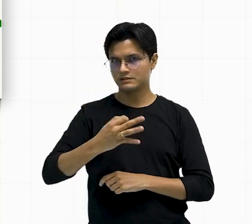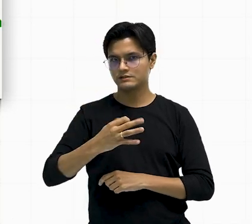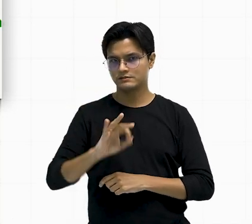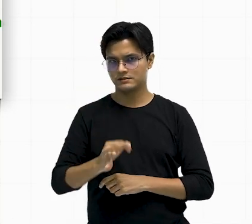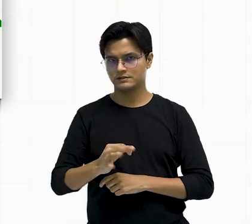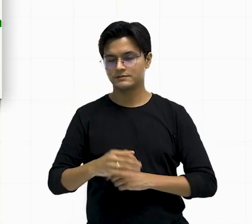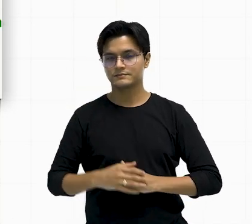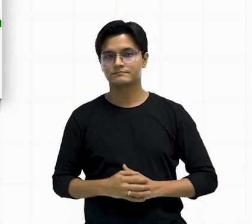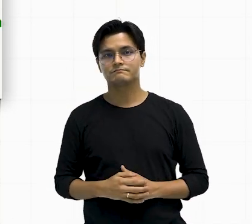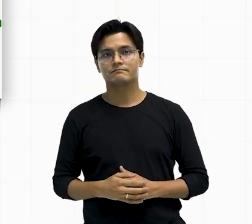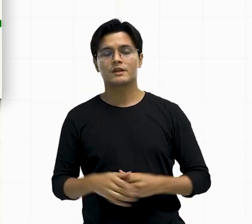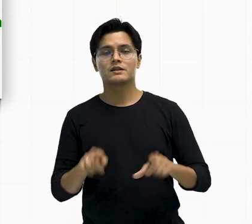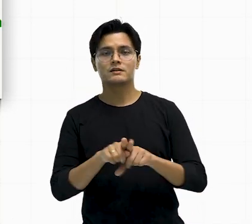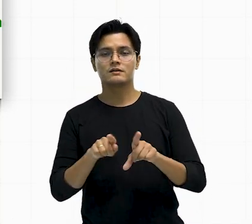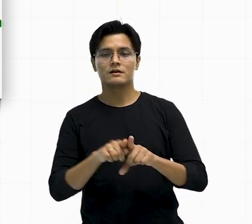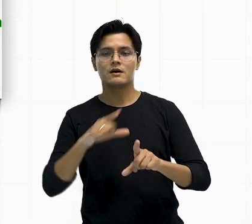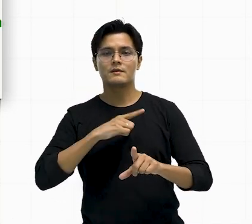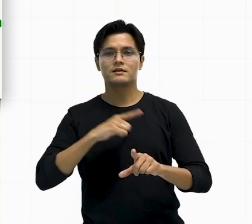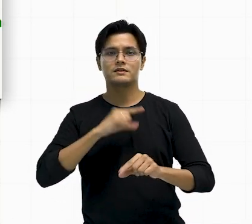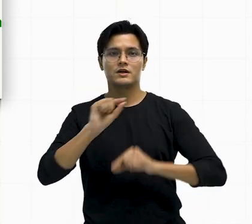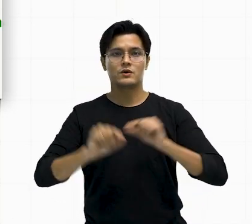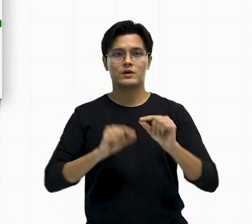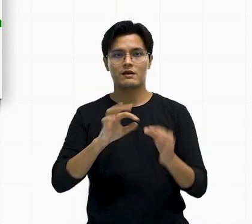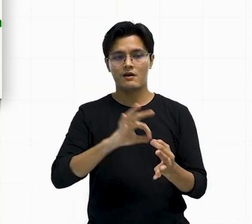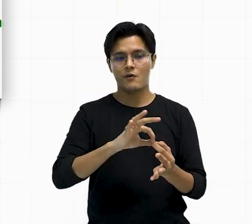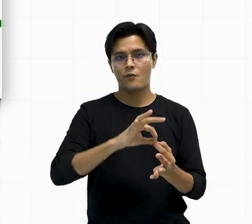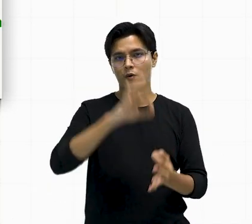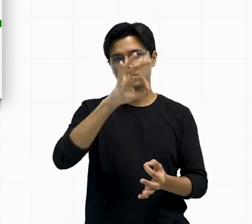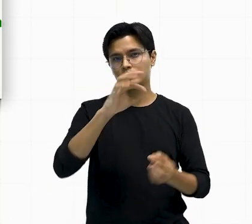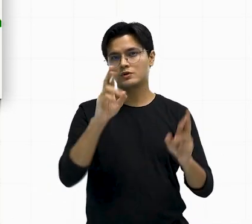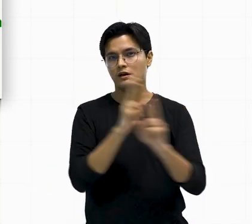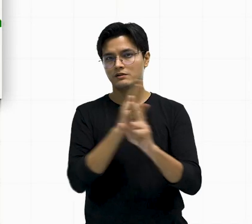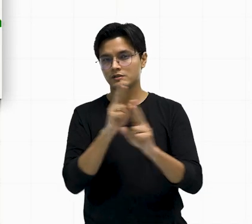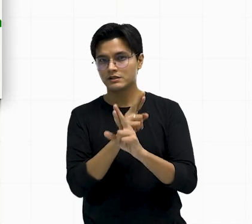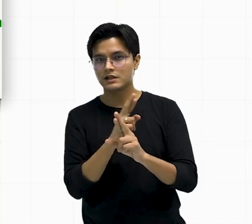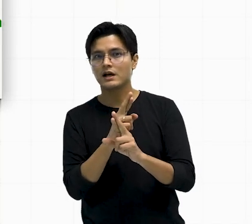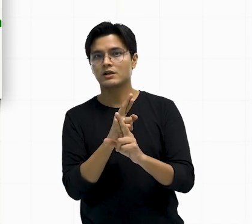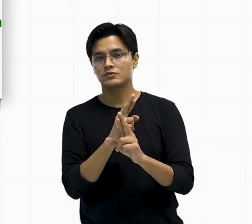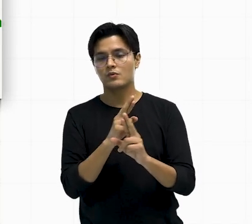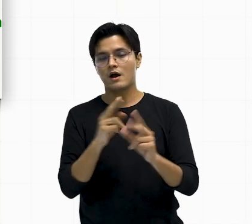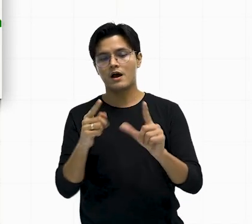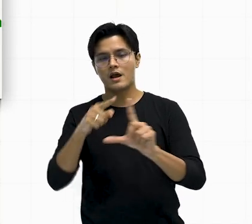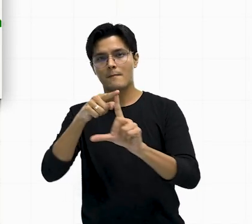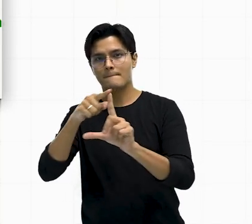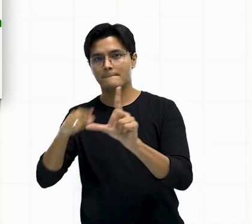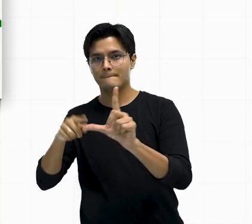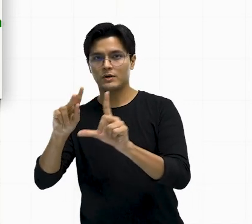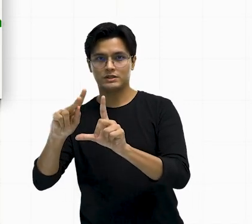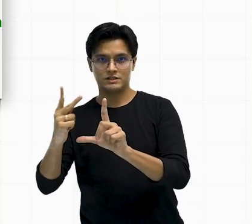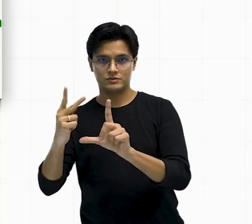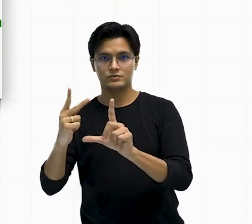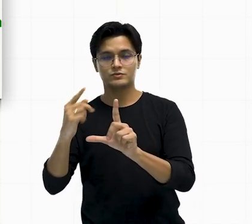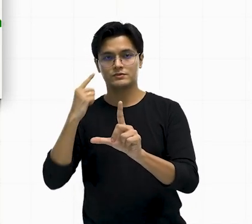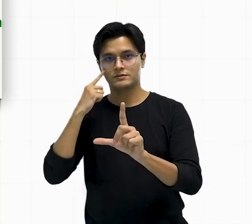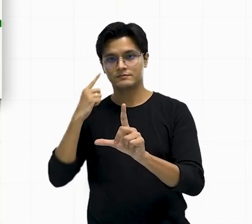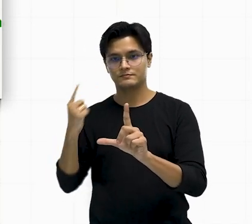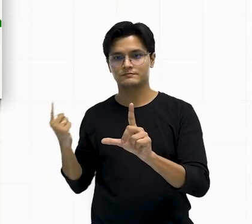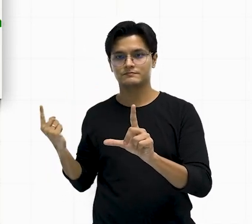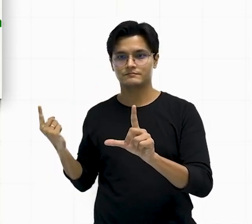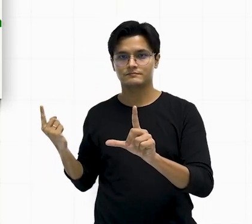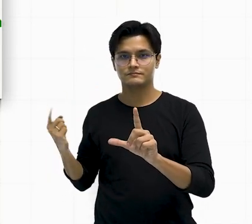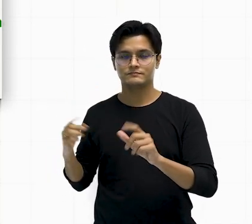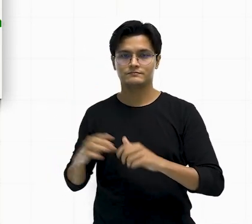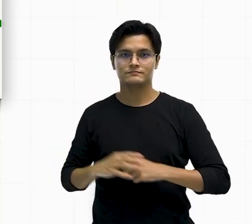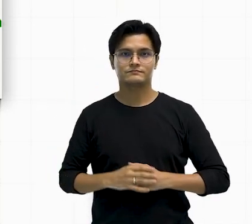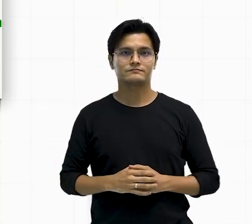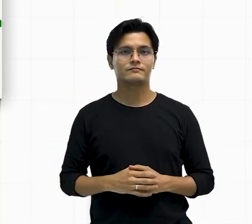temos aqui uma altura relativa à hipotenusa. Então, nós temos aqui uma altura relativa à hipotenusa,